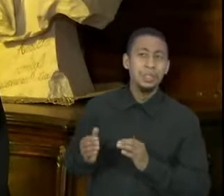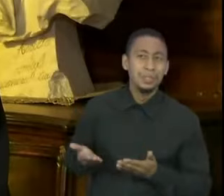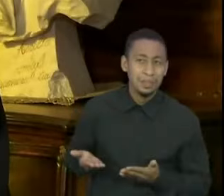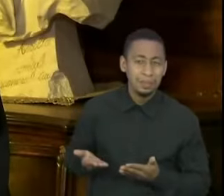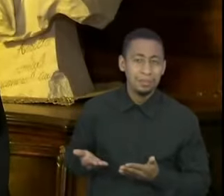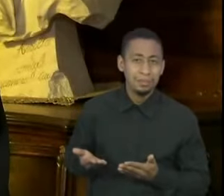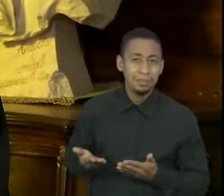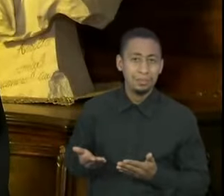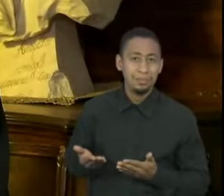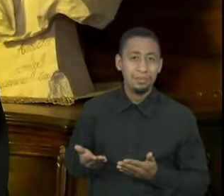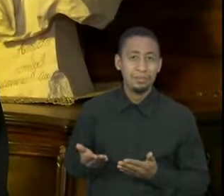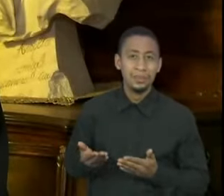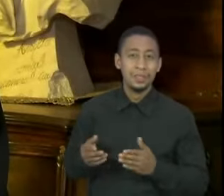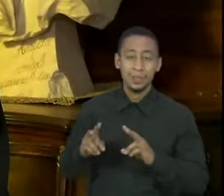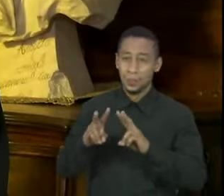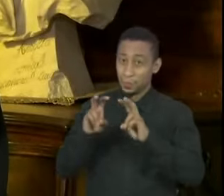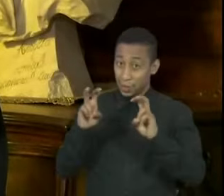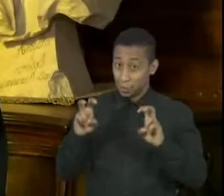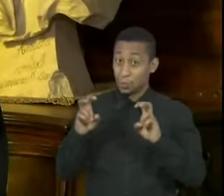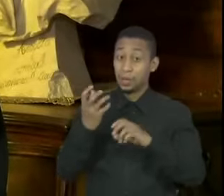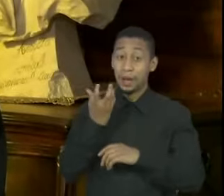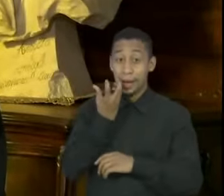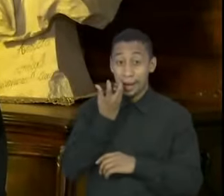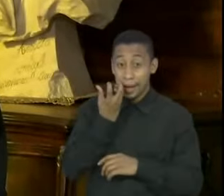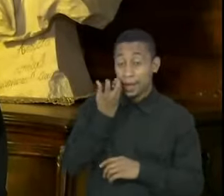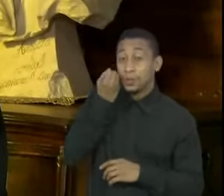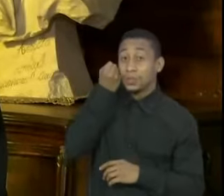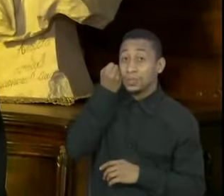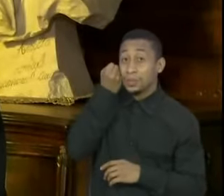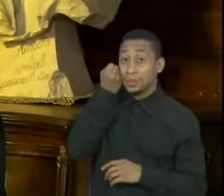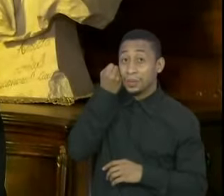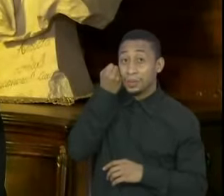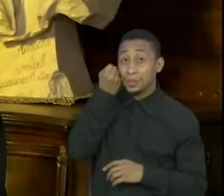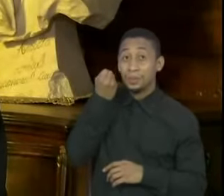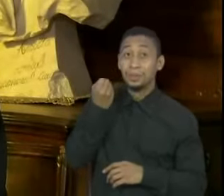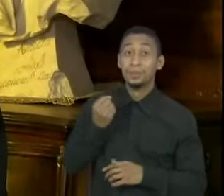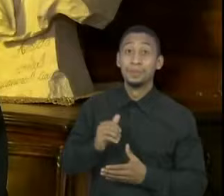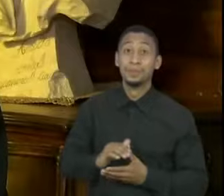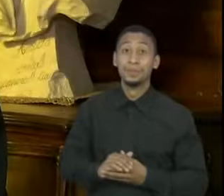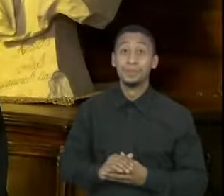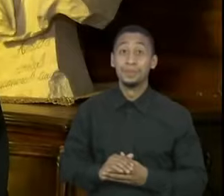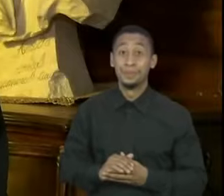ele é a questão da adoção e